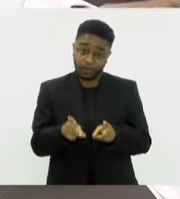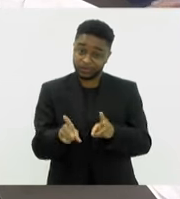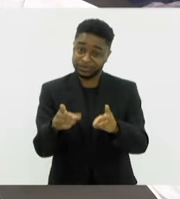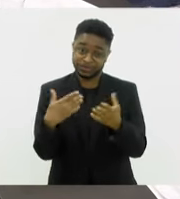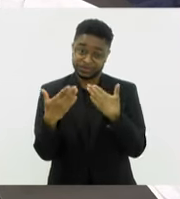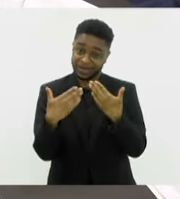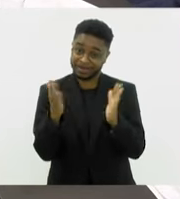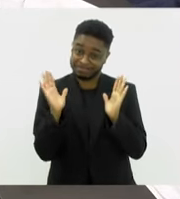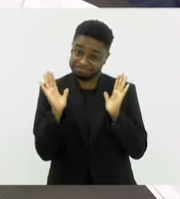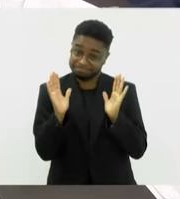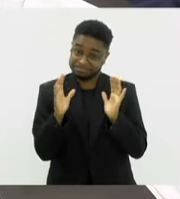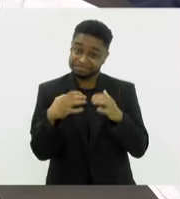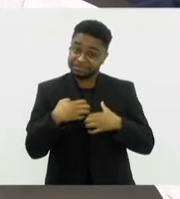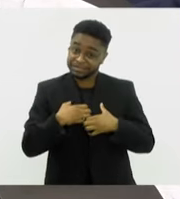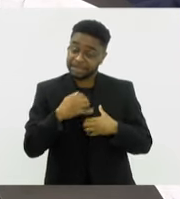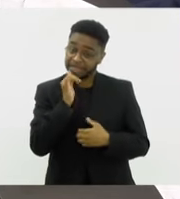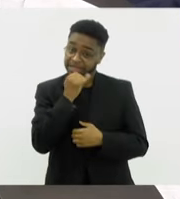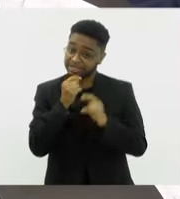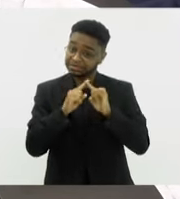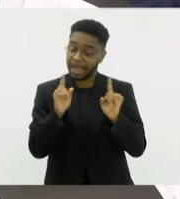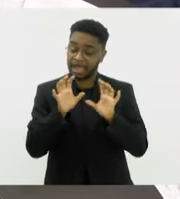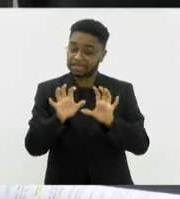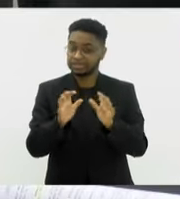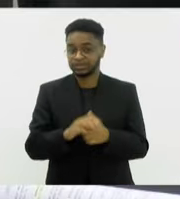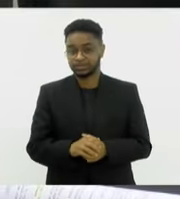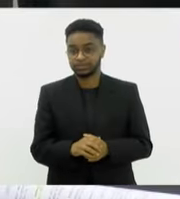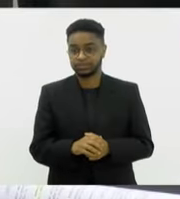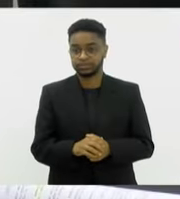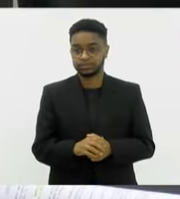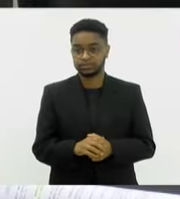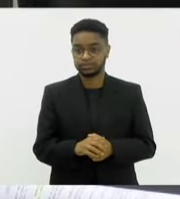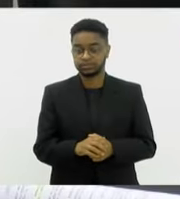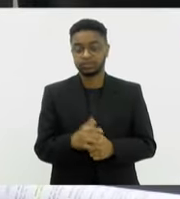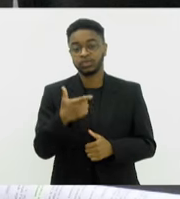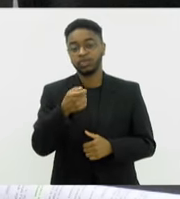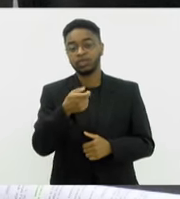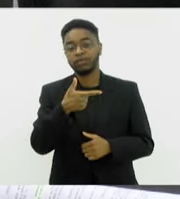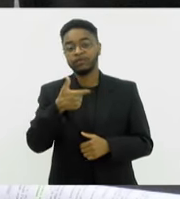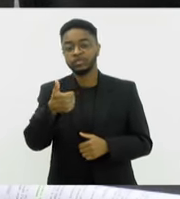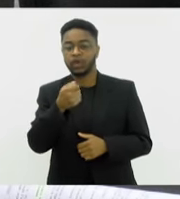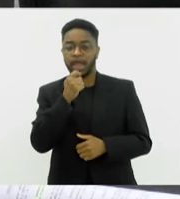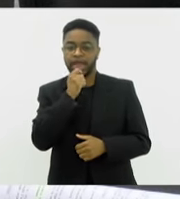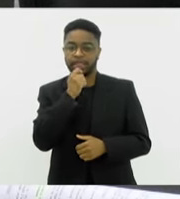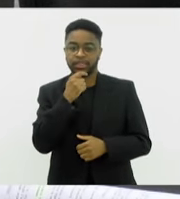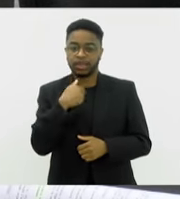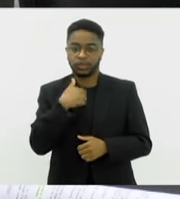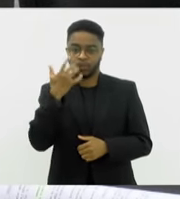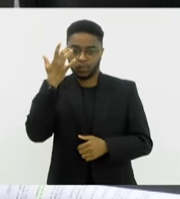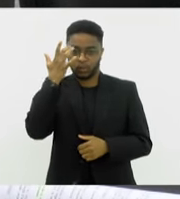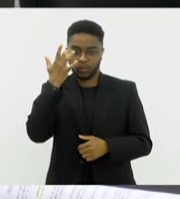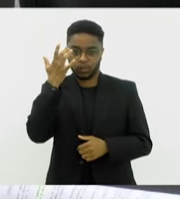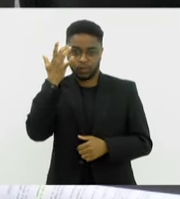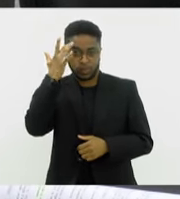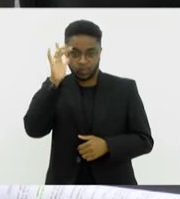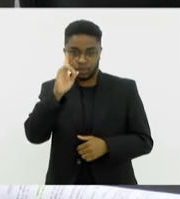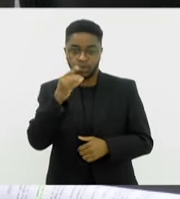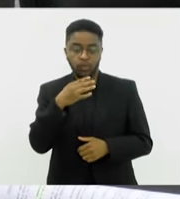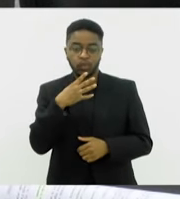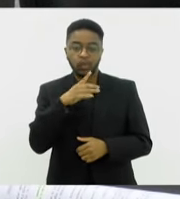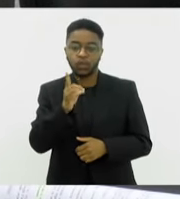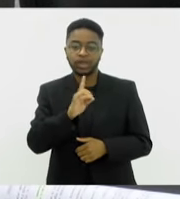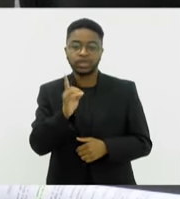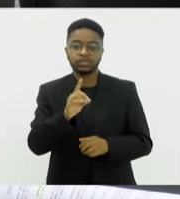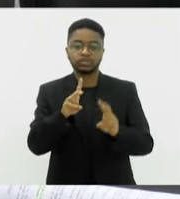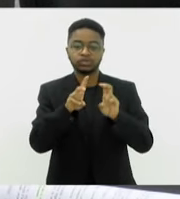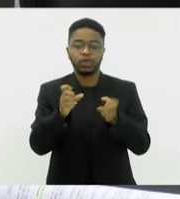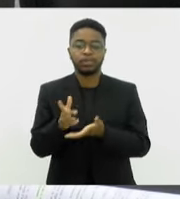Com muita dor. Em 2021, ainda não era um tributarista, ainda não tinha recebido todas as lições do deputado Luiz